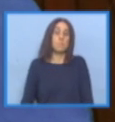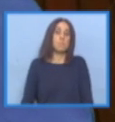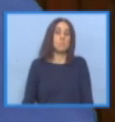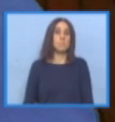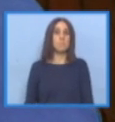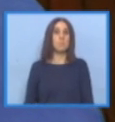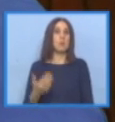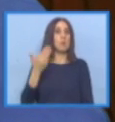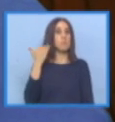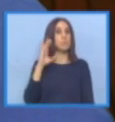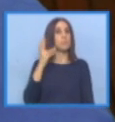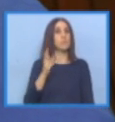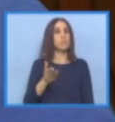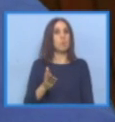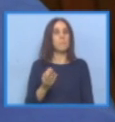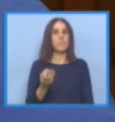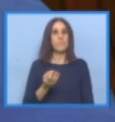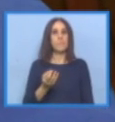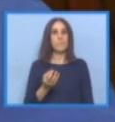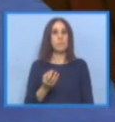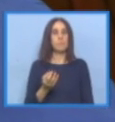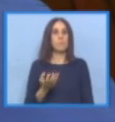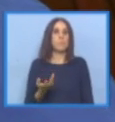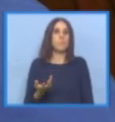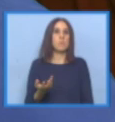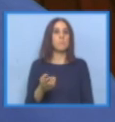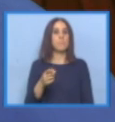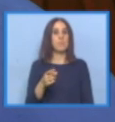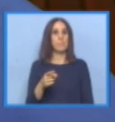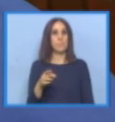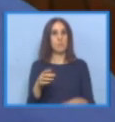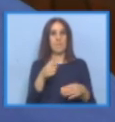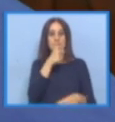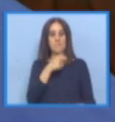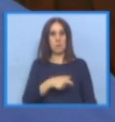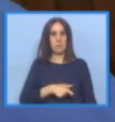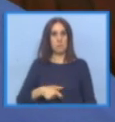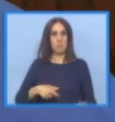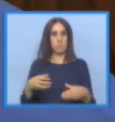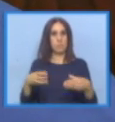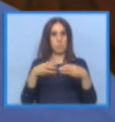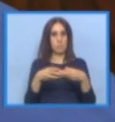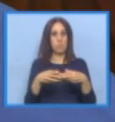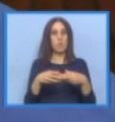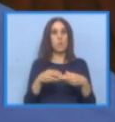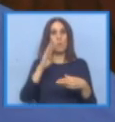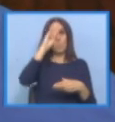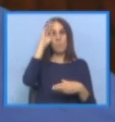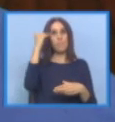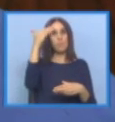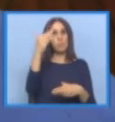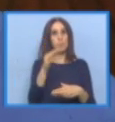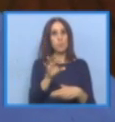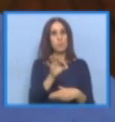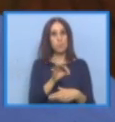já aconteceu antes também. É verdade que o Colégio Cardinalício, do ponto de vista da eleição do futuro Papa, está a